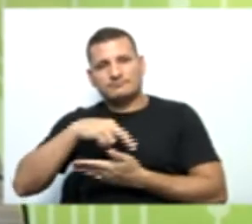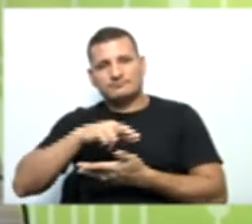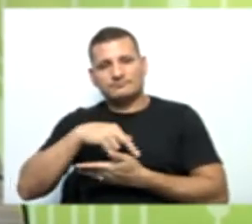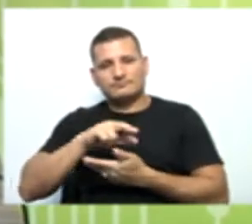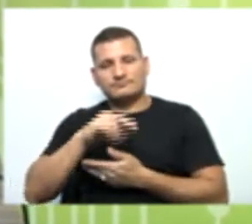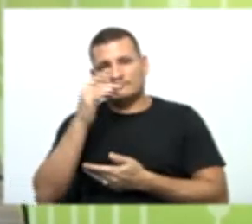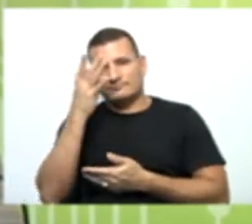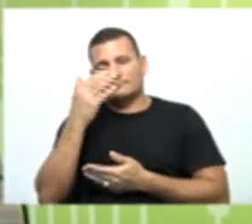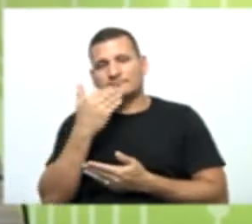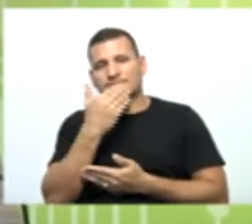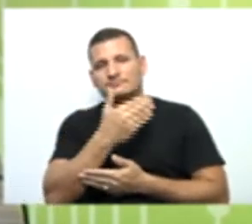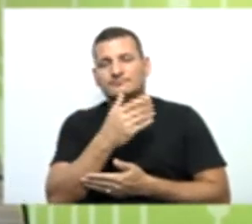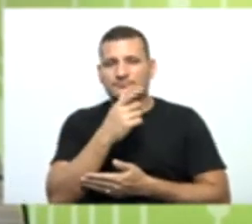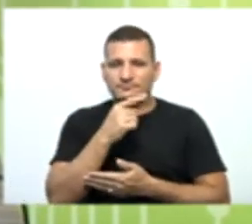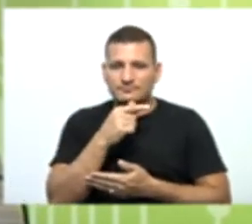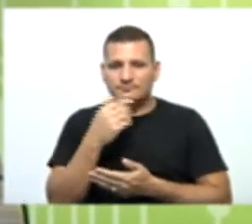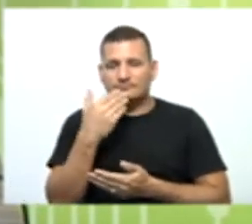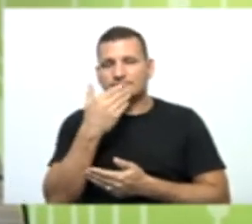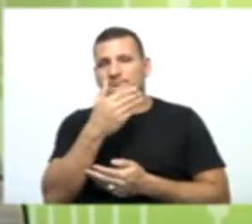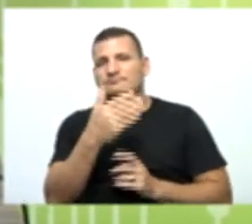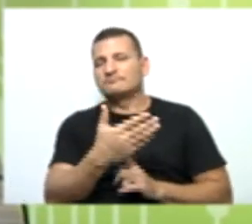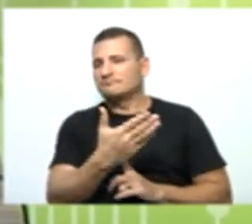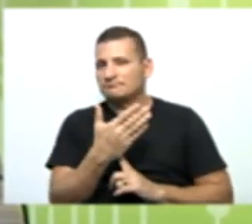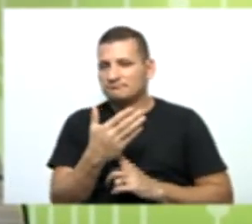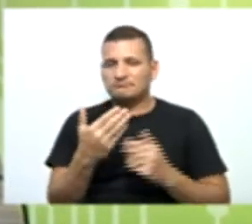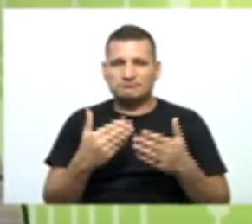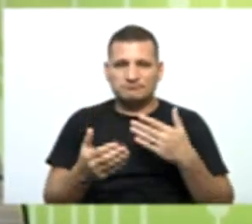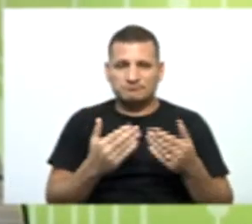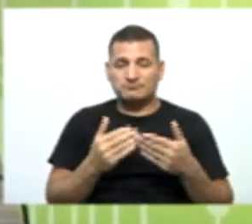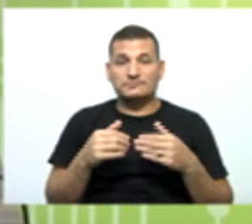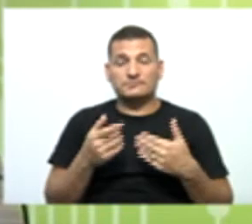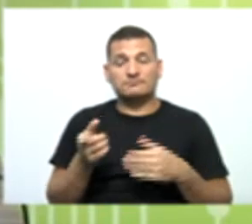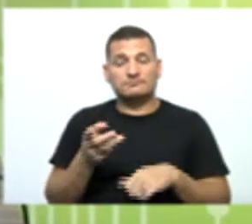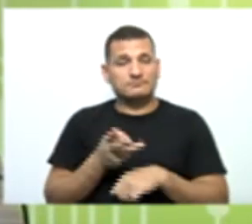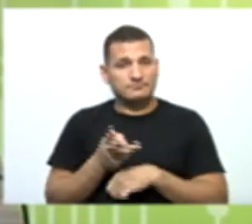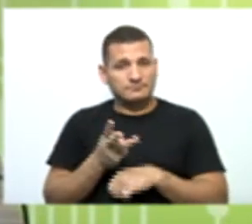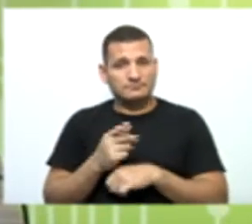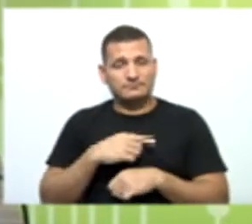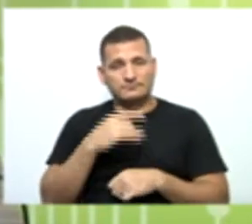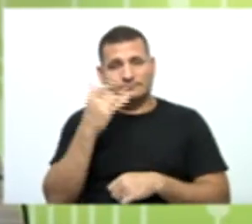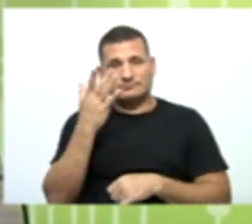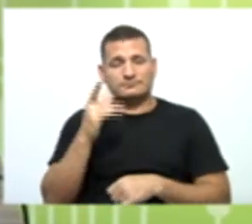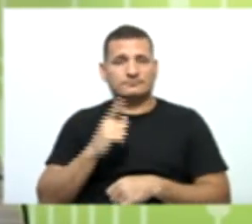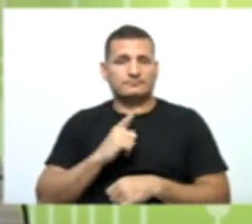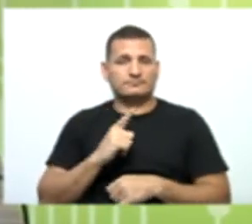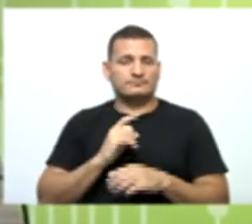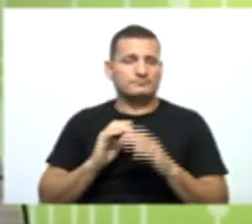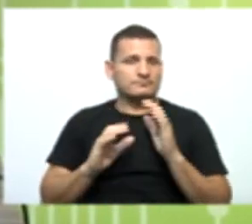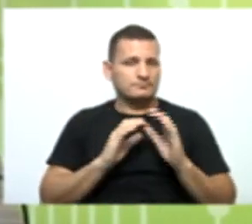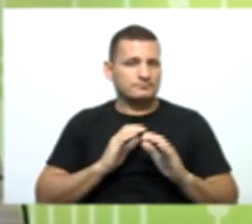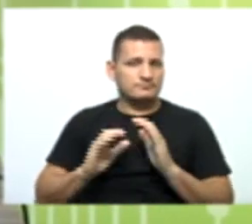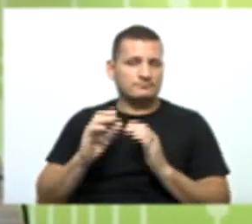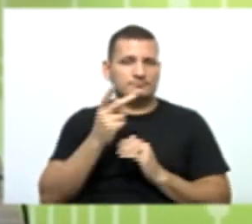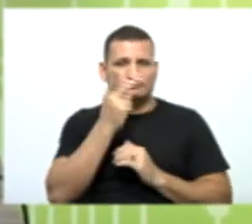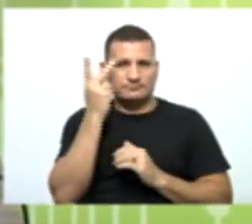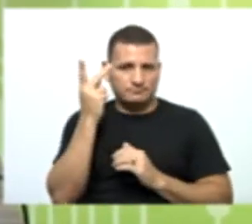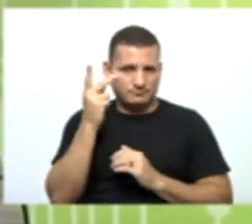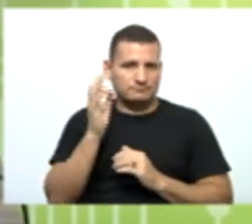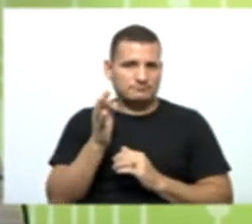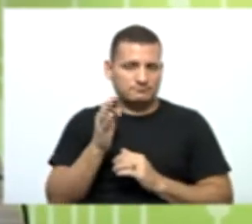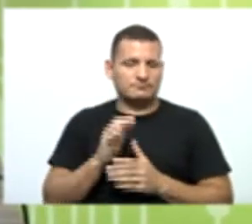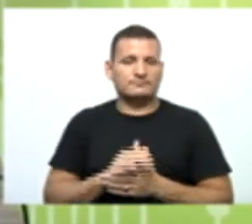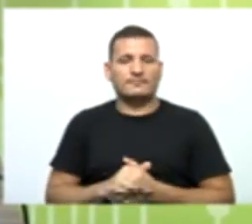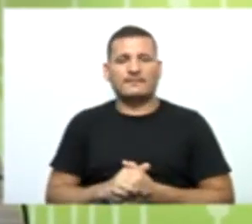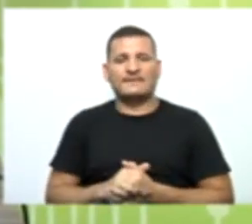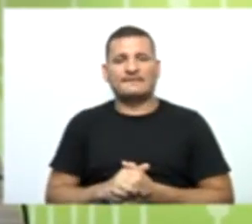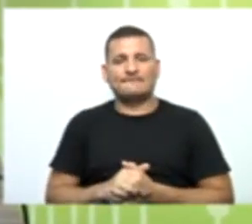facilitar. Pede um copo de água, pede uma ajuda para alguma coisa, então ele facilita essa comunicação entre pessoas que nem sempre estão longe,